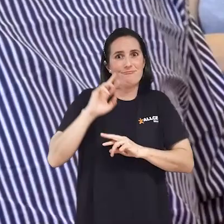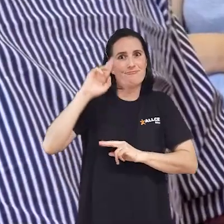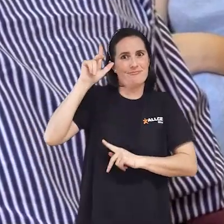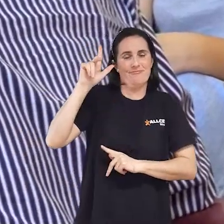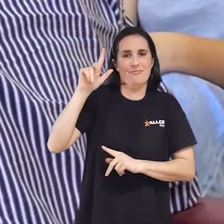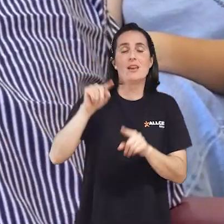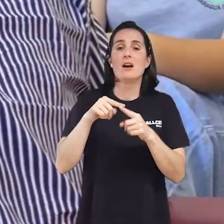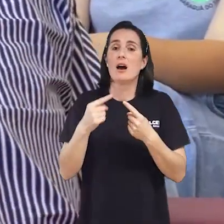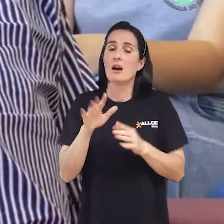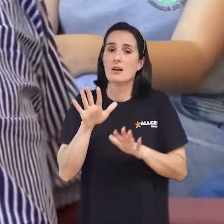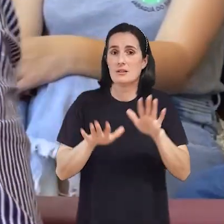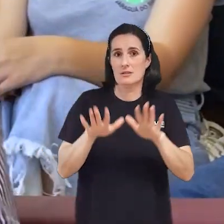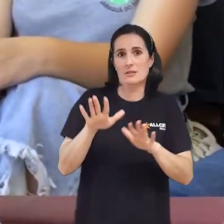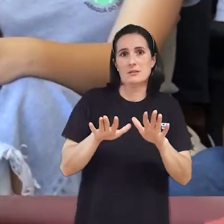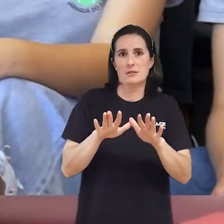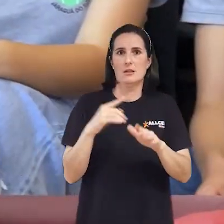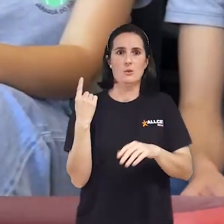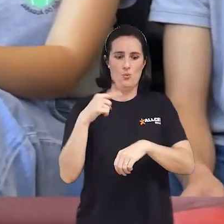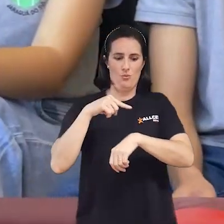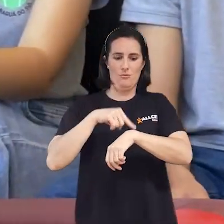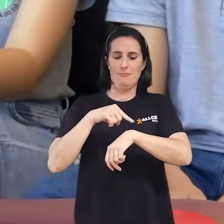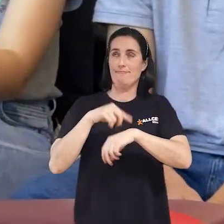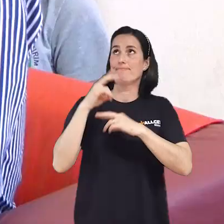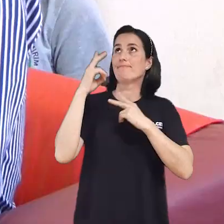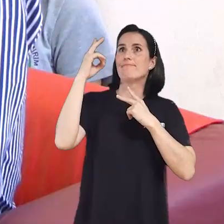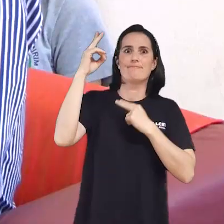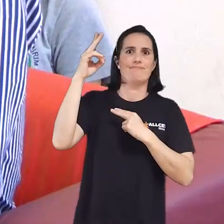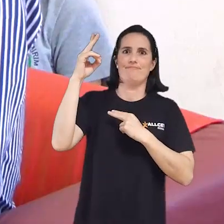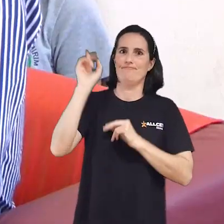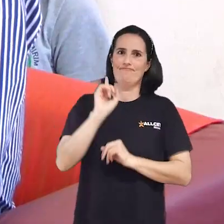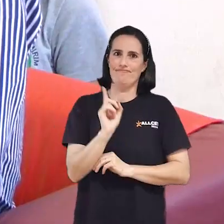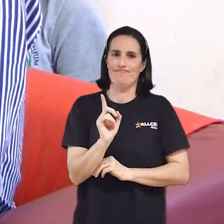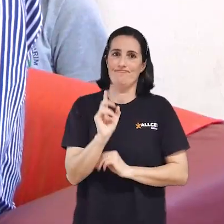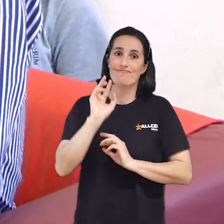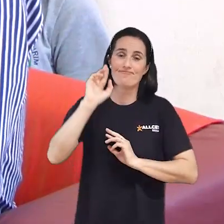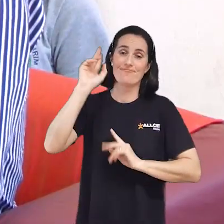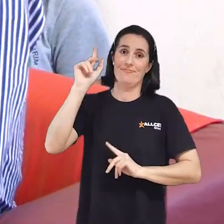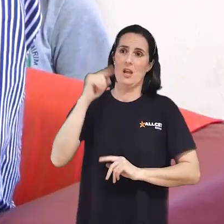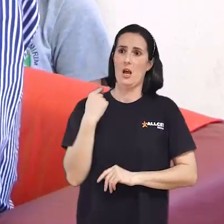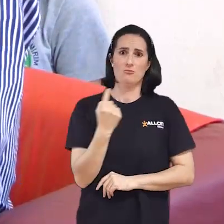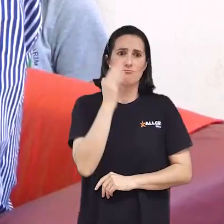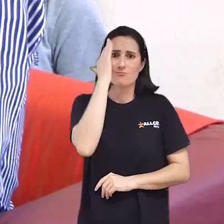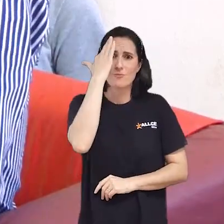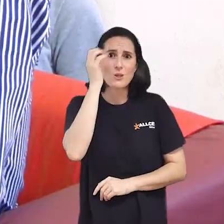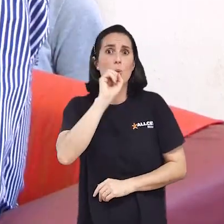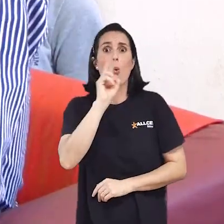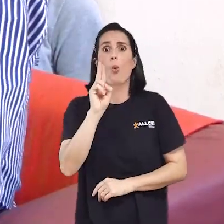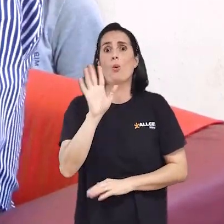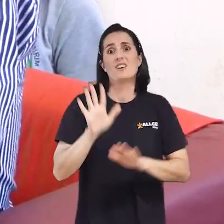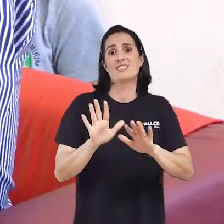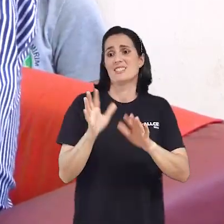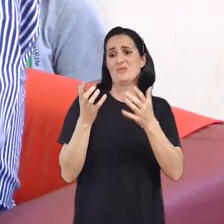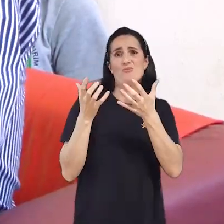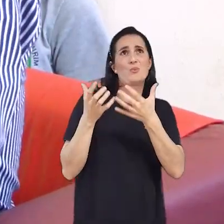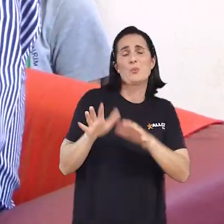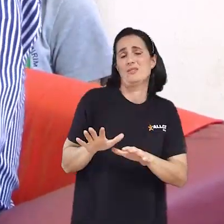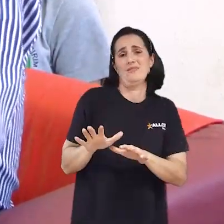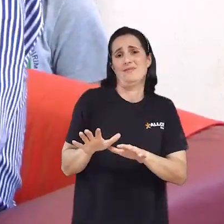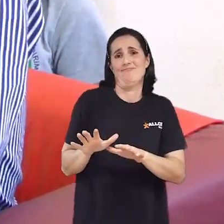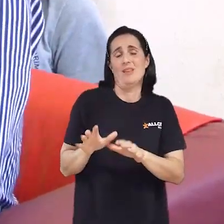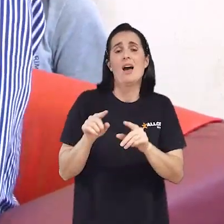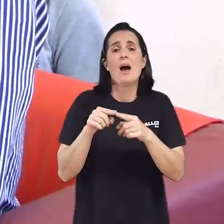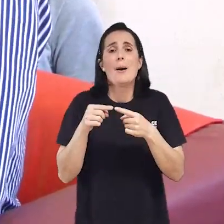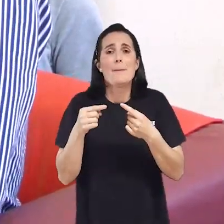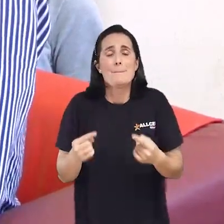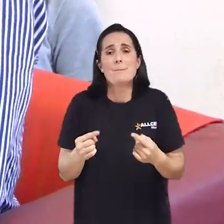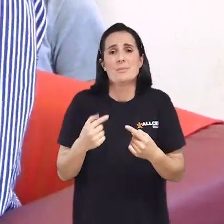hora. Né? O que Deus nos reserva, né? O relógio do homem lá de cima